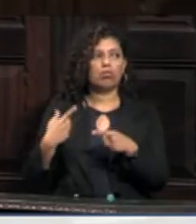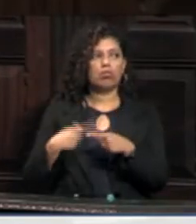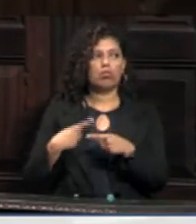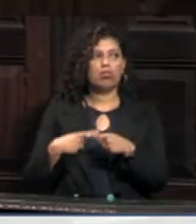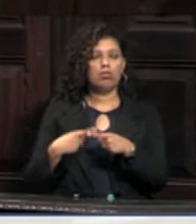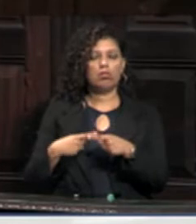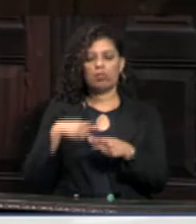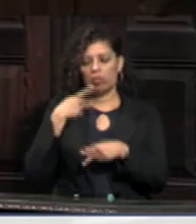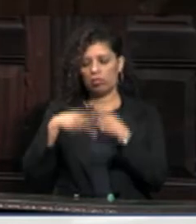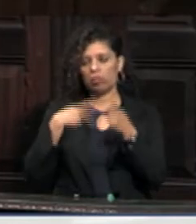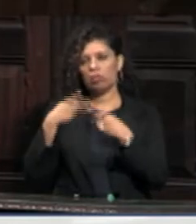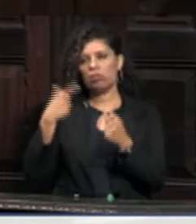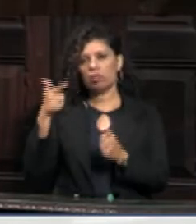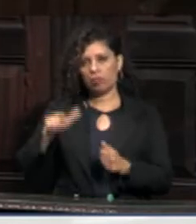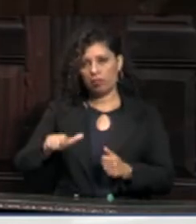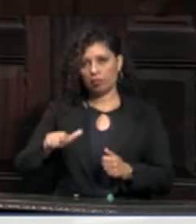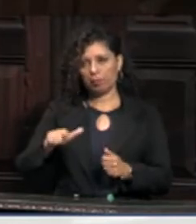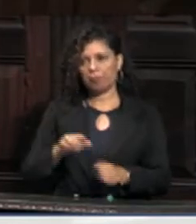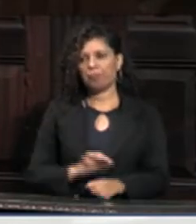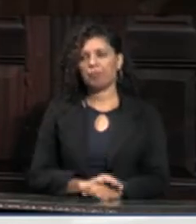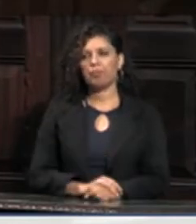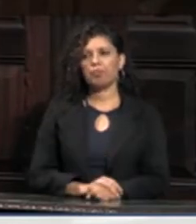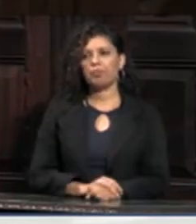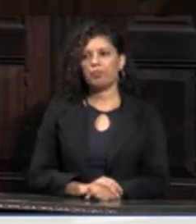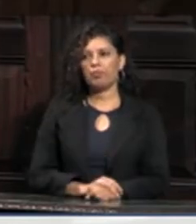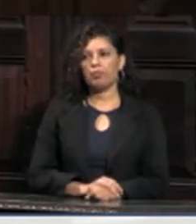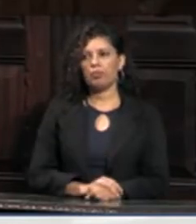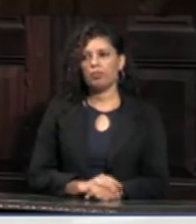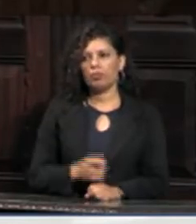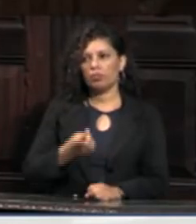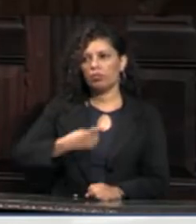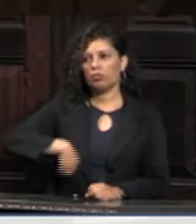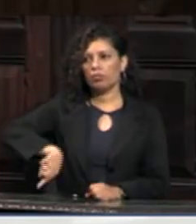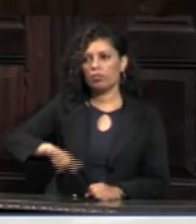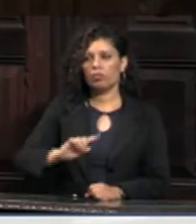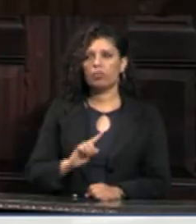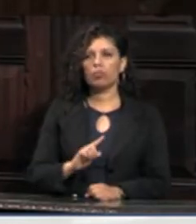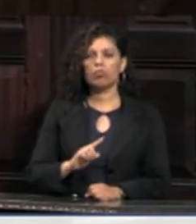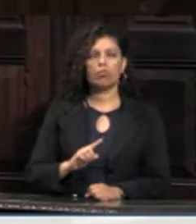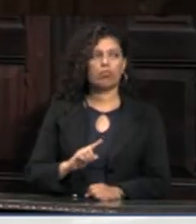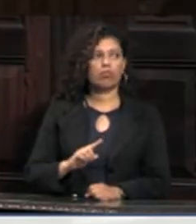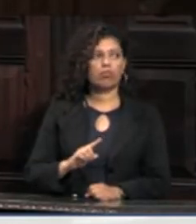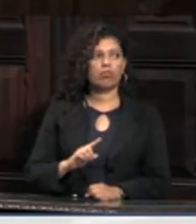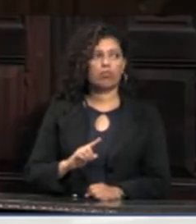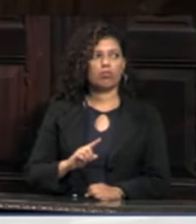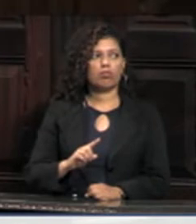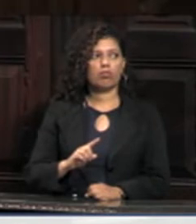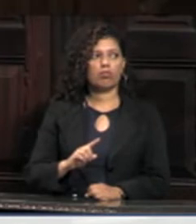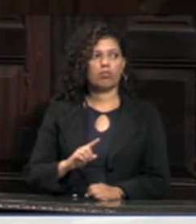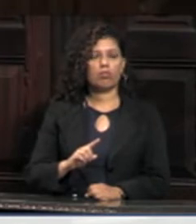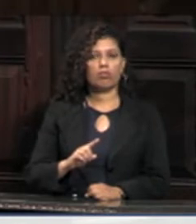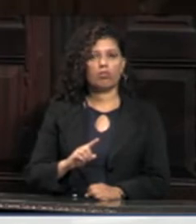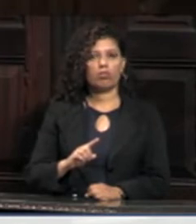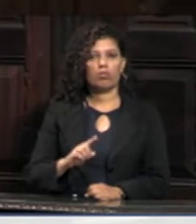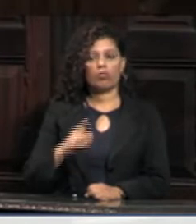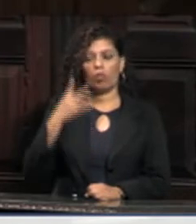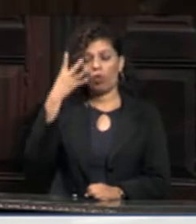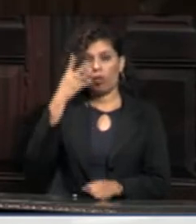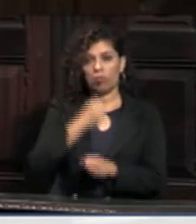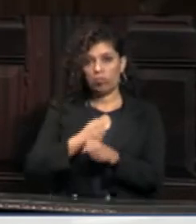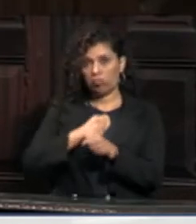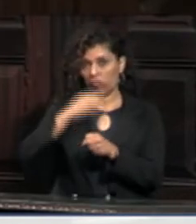porque reafirmo que nós vamos ter, nos próximos 4